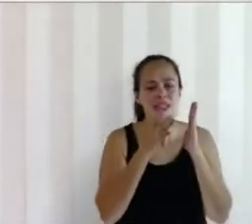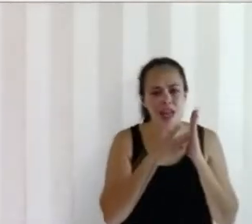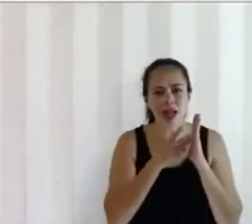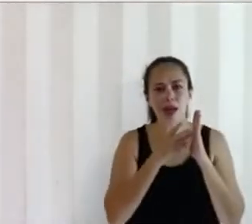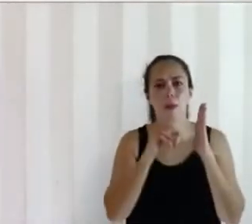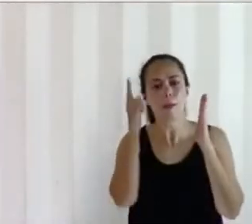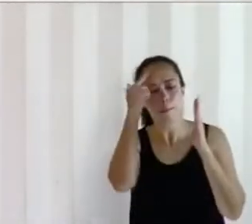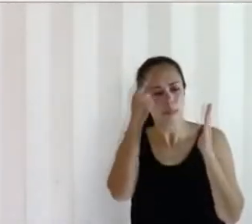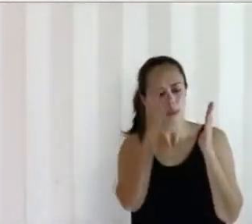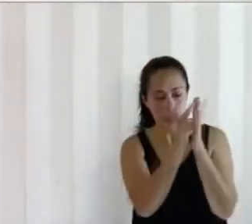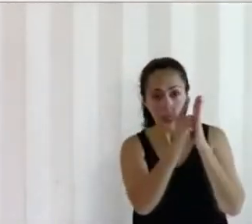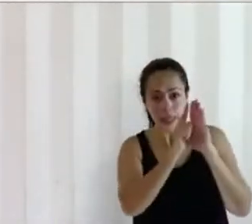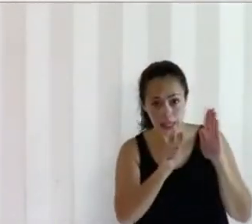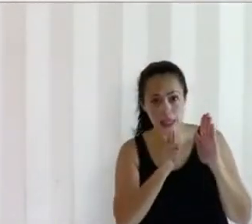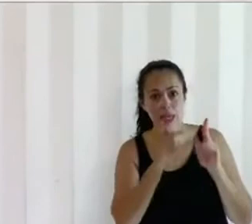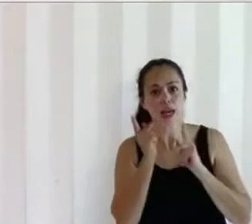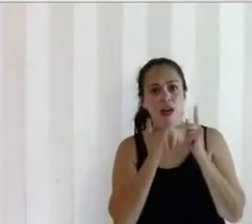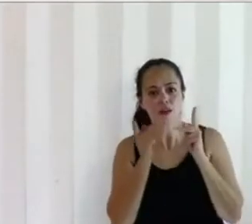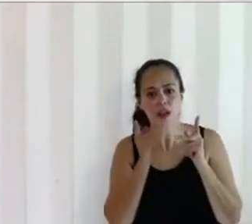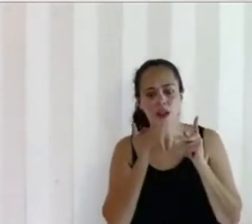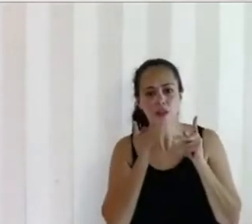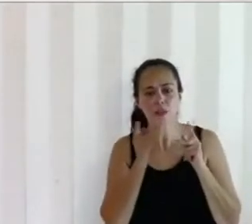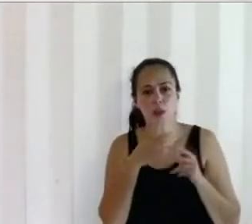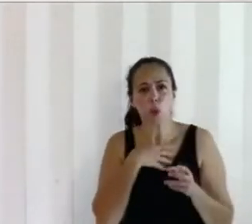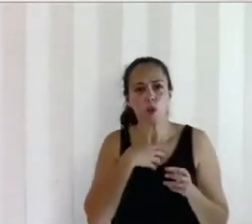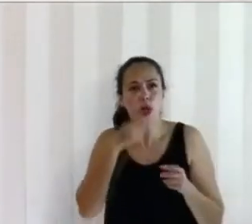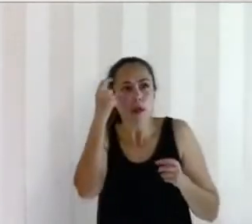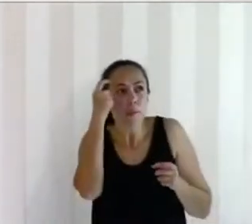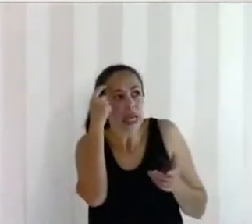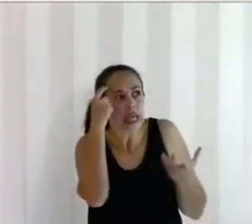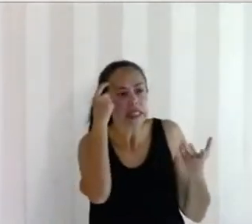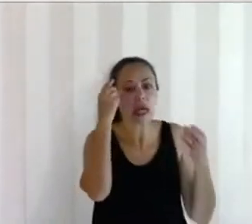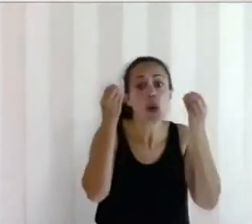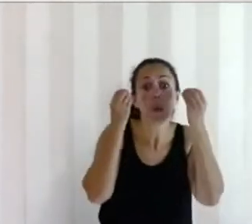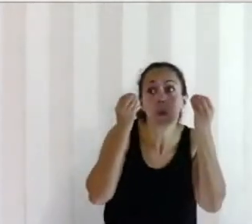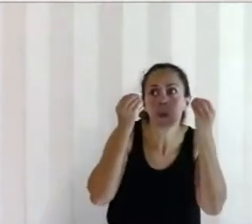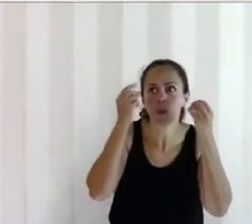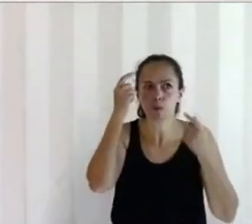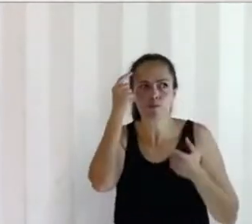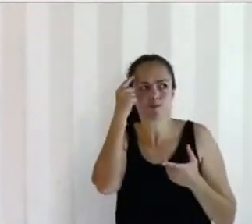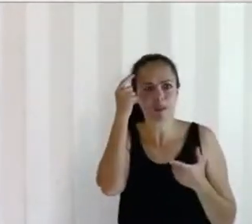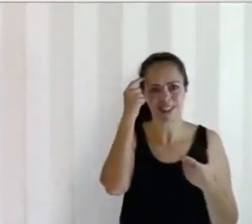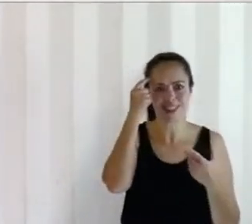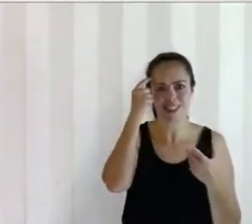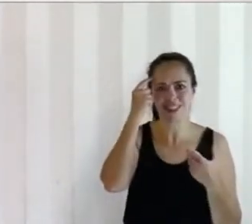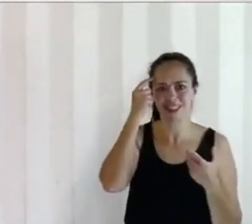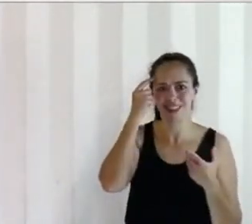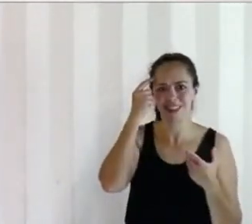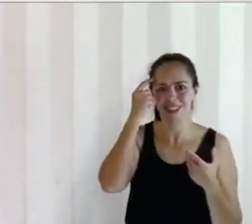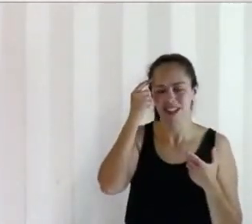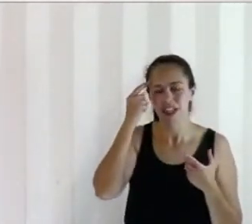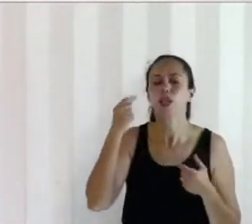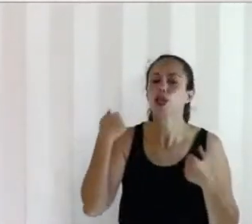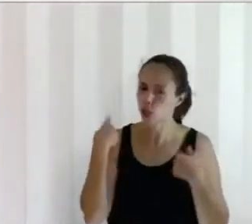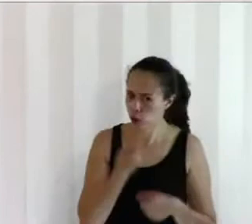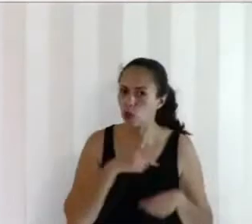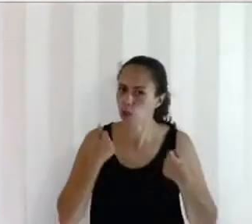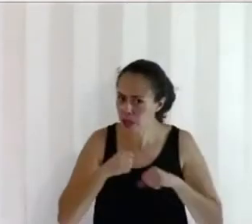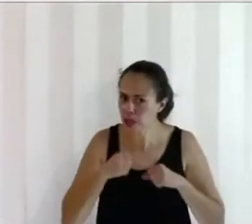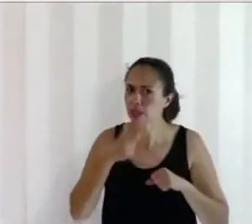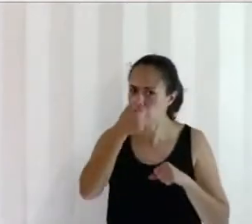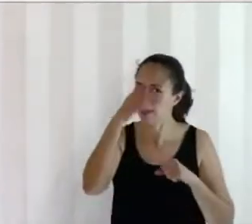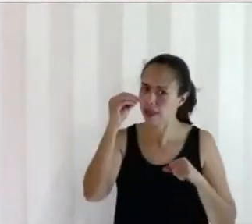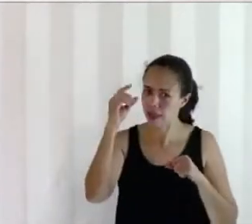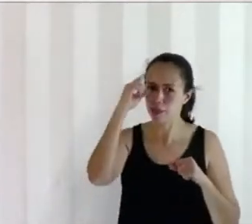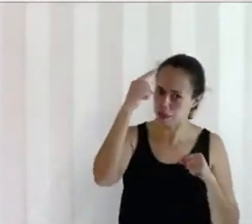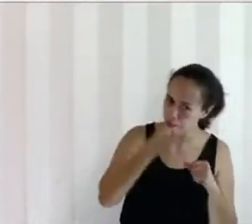eu gostaria de aplicar algumas coisas. Meus irmãos, a misericórdia de Deus